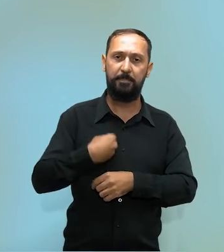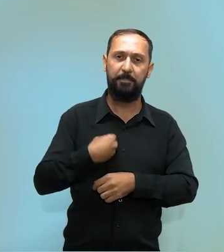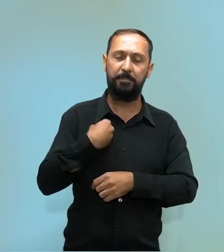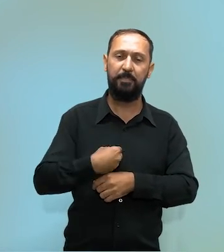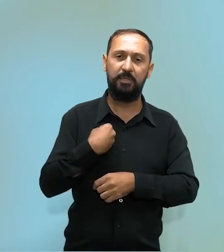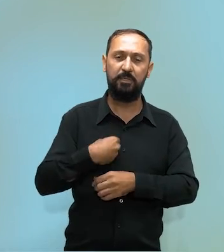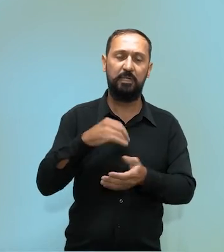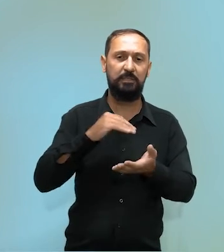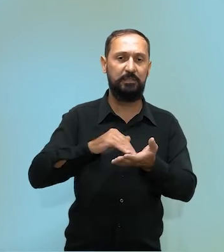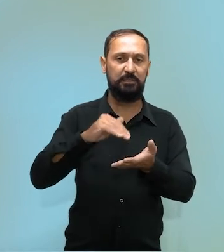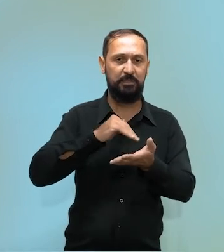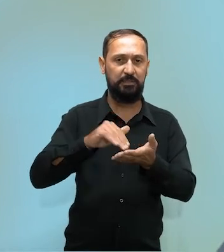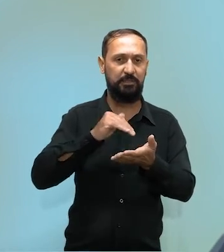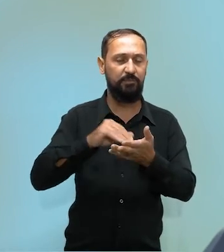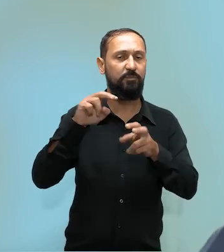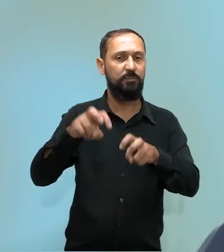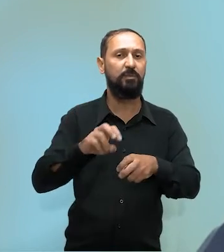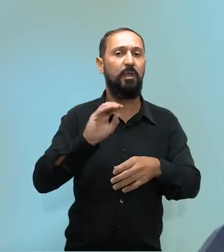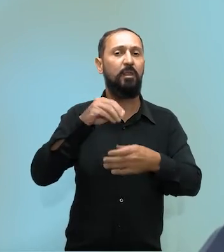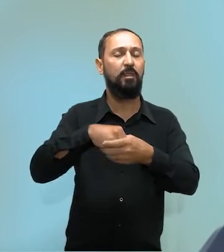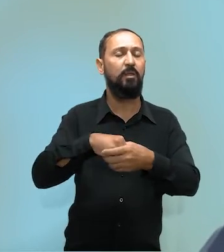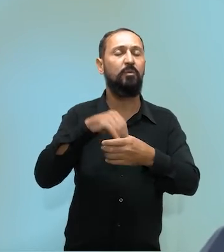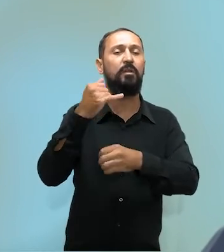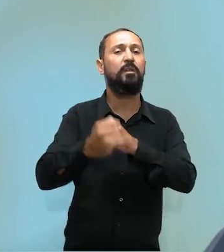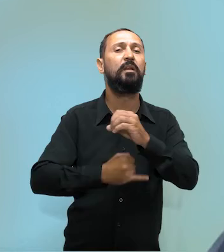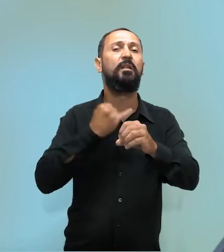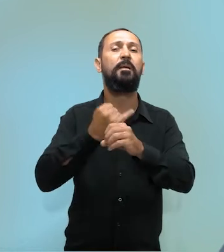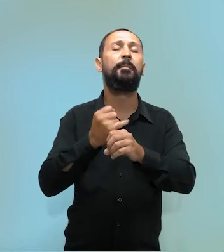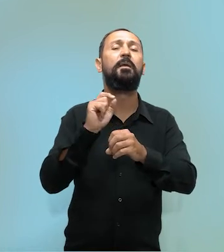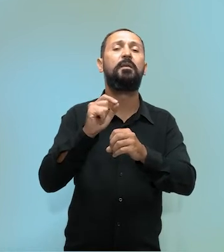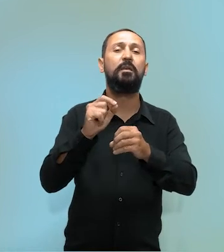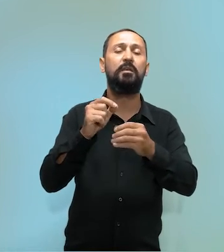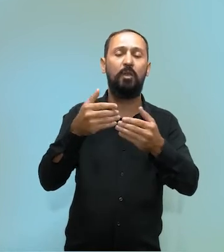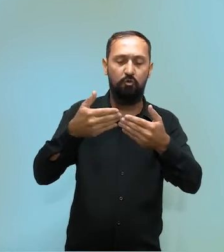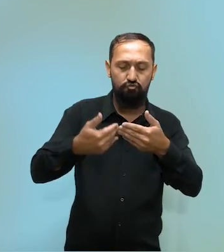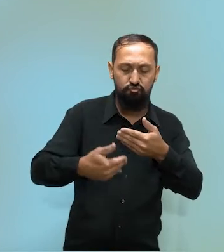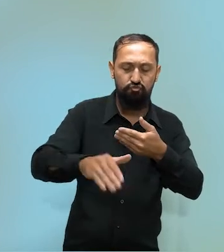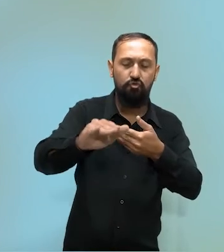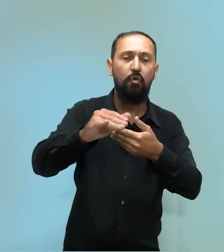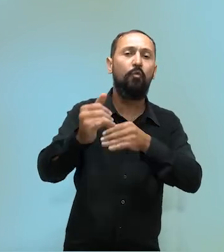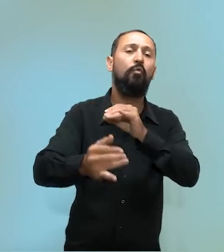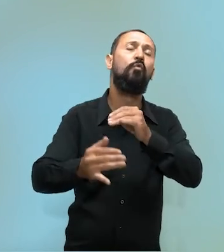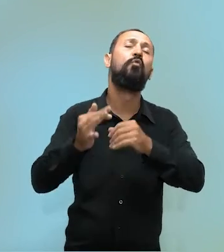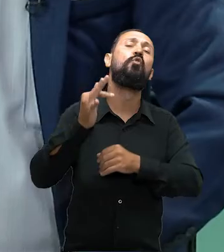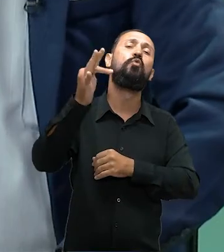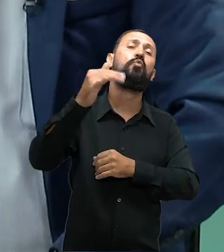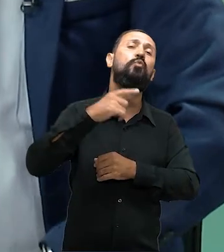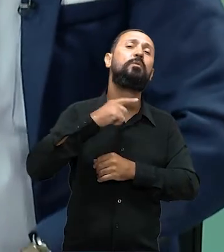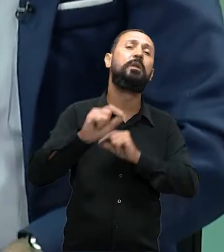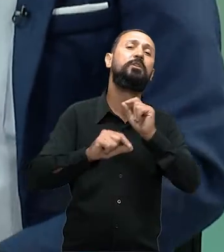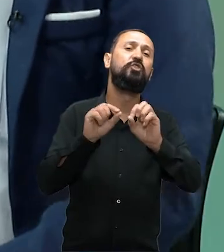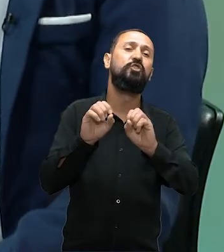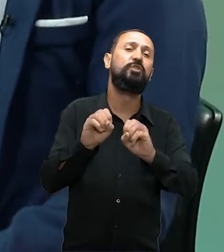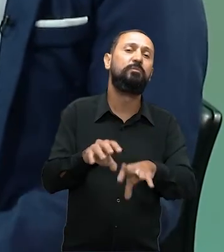presença da Secretaria de Fazenda na internet, mas o que mais que vem por aí quando a gente fala em educação fiscal?